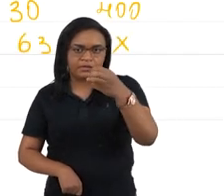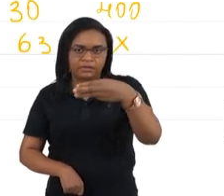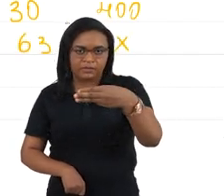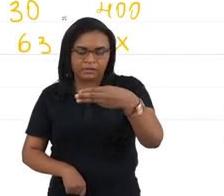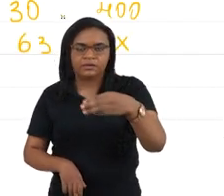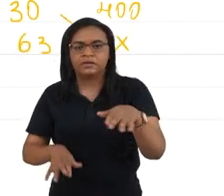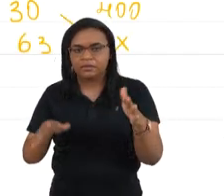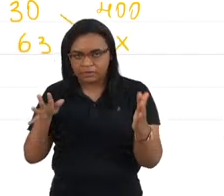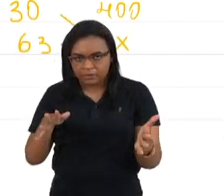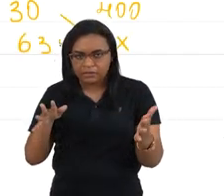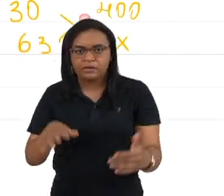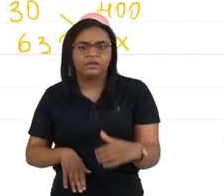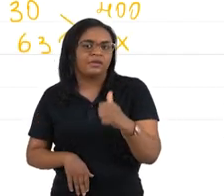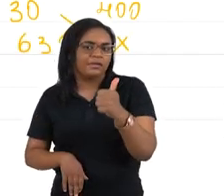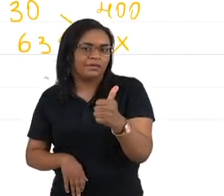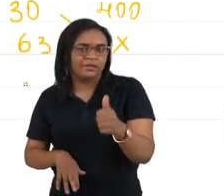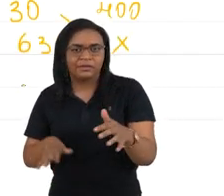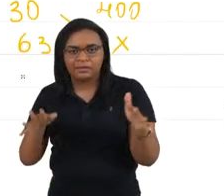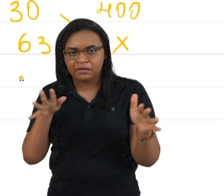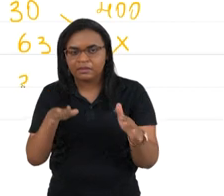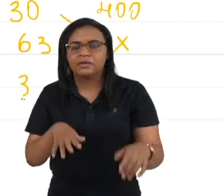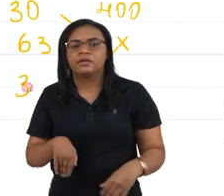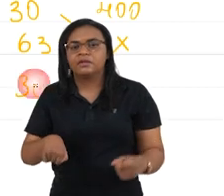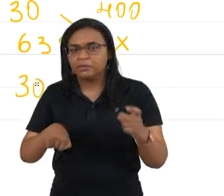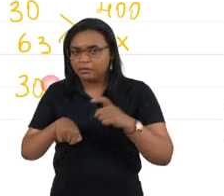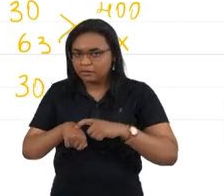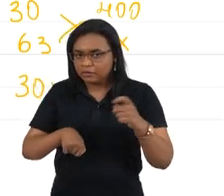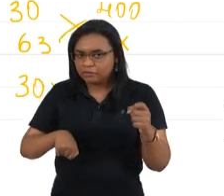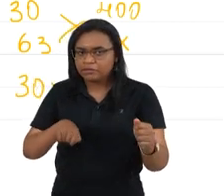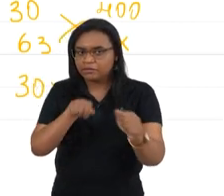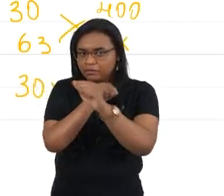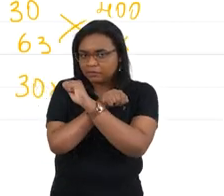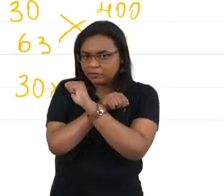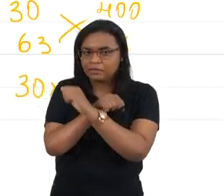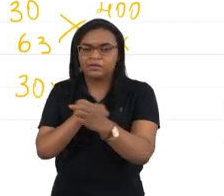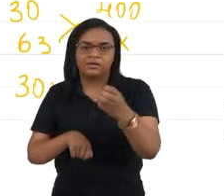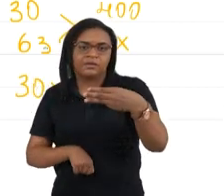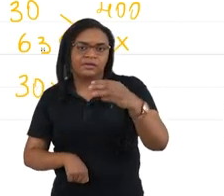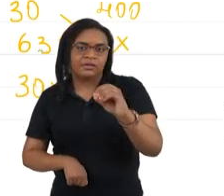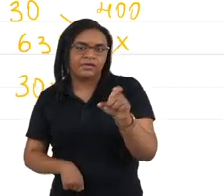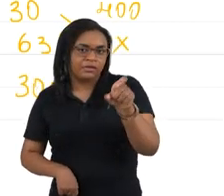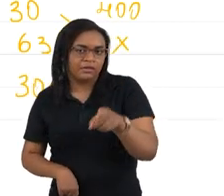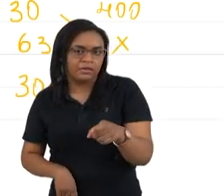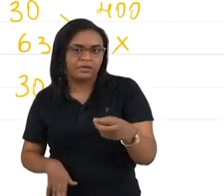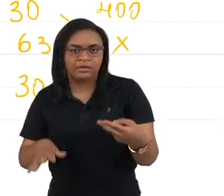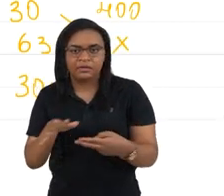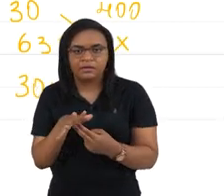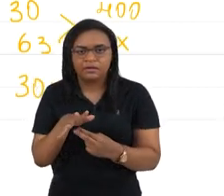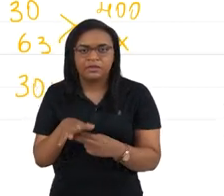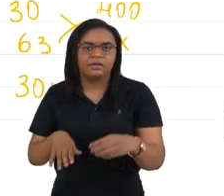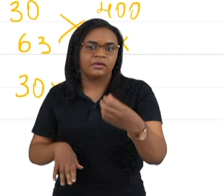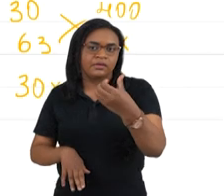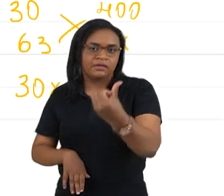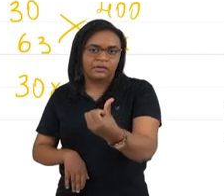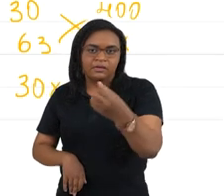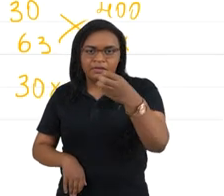63. Agora sim, como são grandezas diretas, é só multiplicar cruzado. 30x vai ser igual a 63 vezes